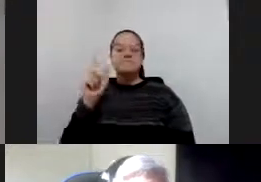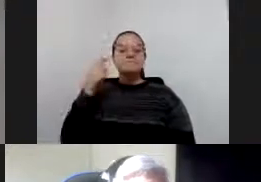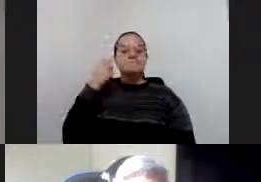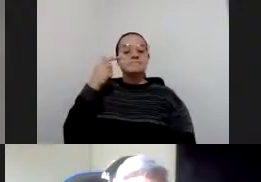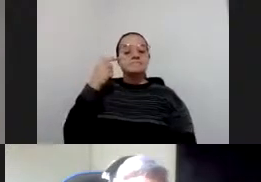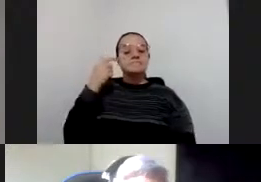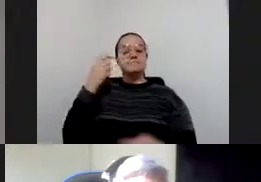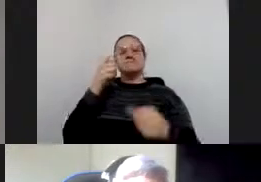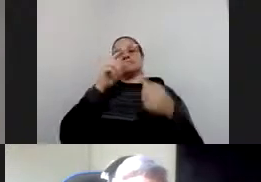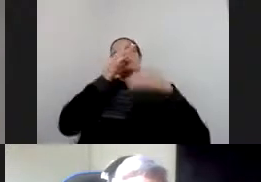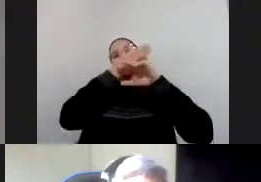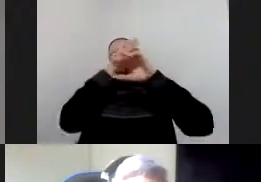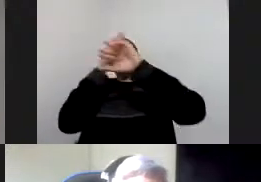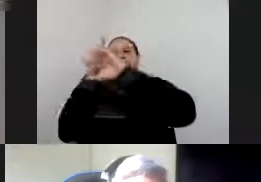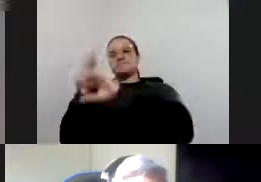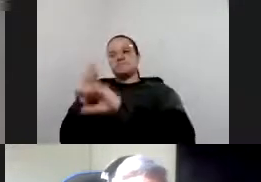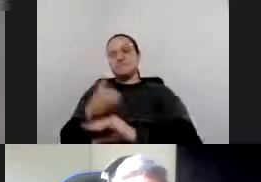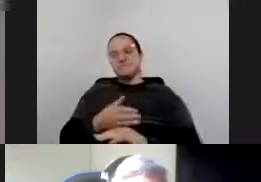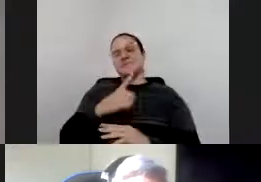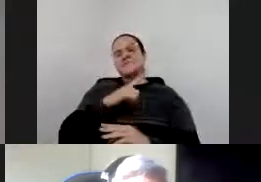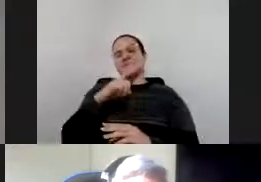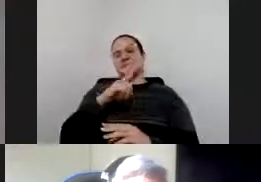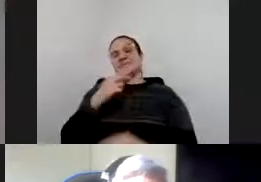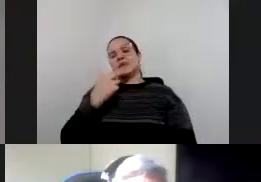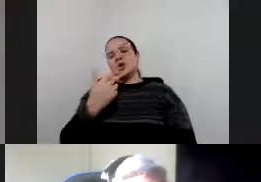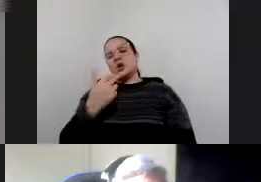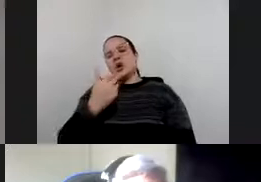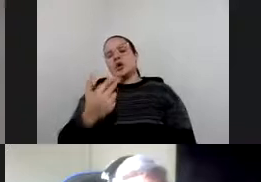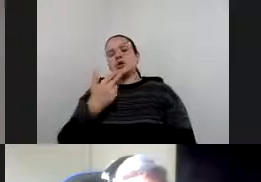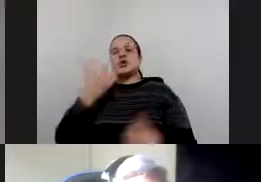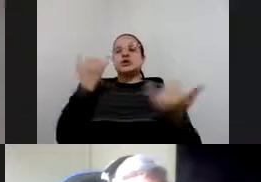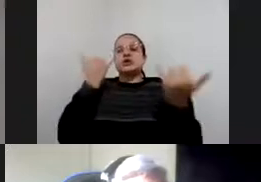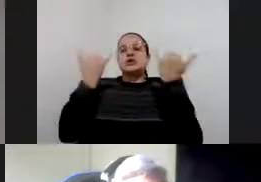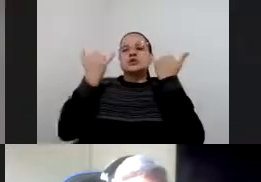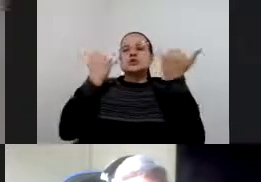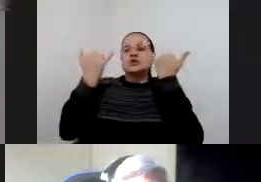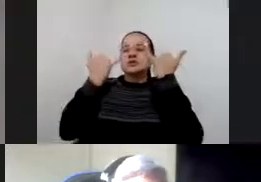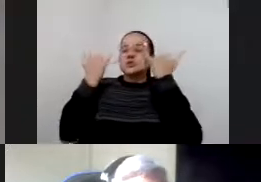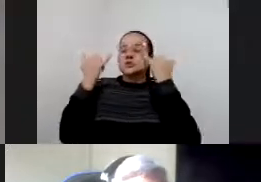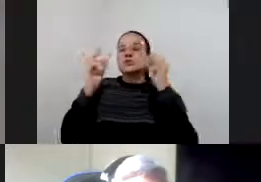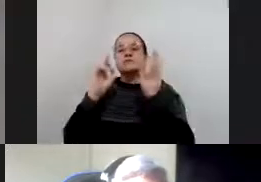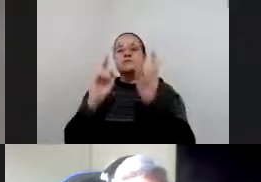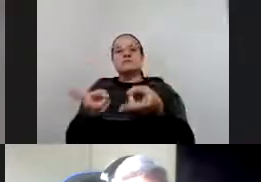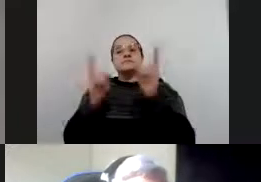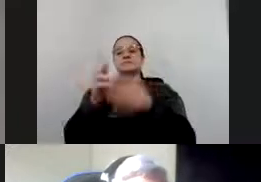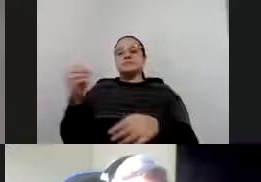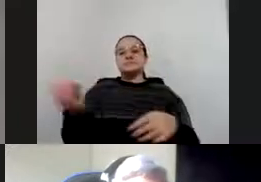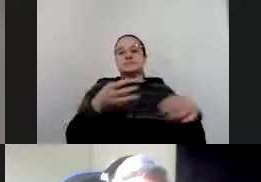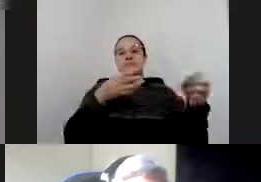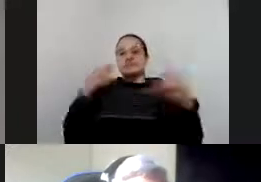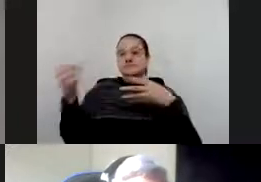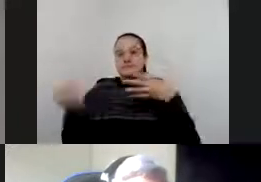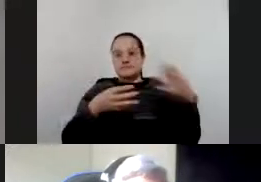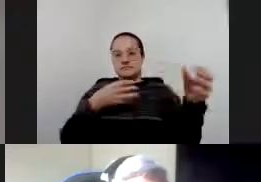Lá nós temos, né, uma série de notícias que são a cada momento atualizadas, referentes